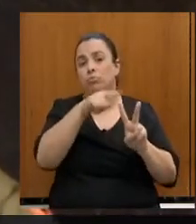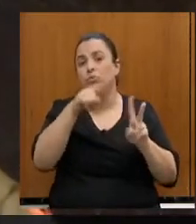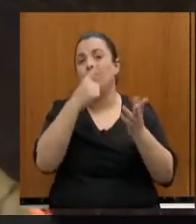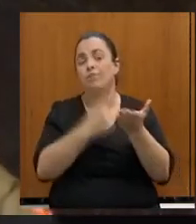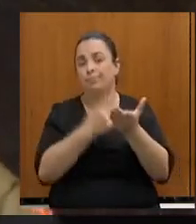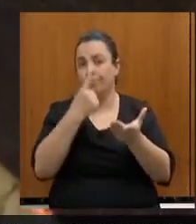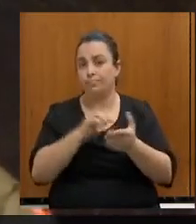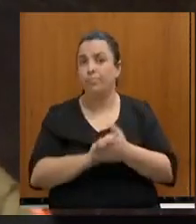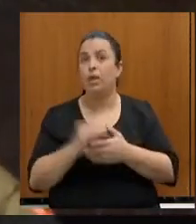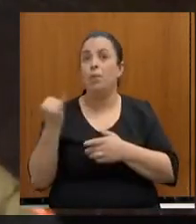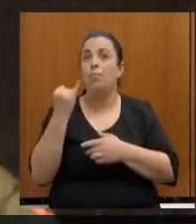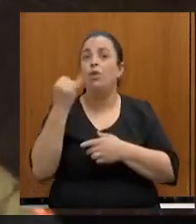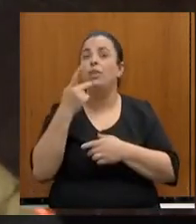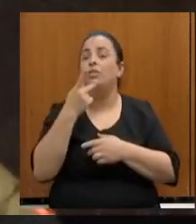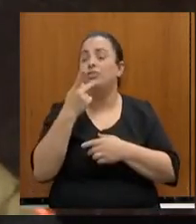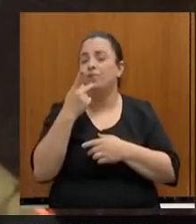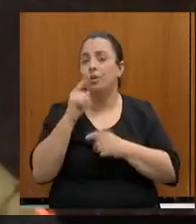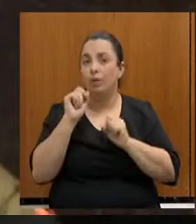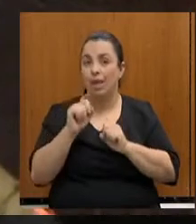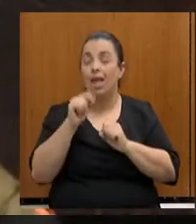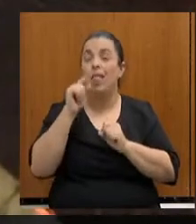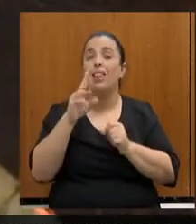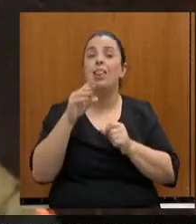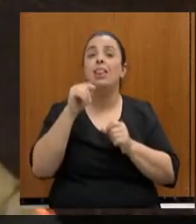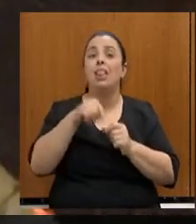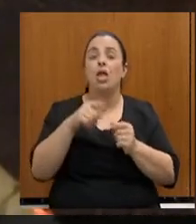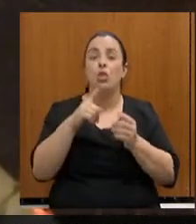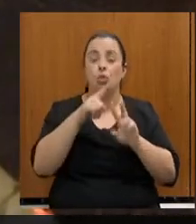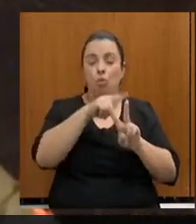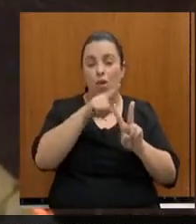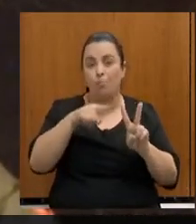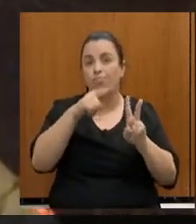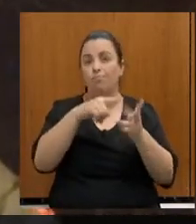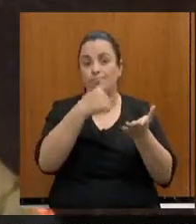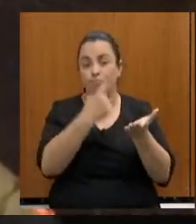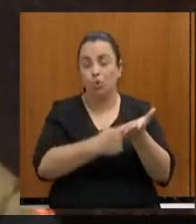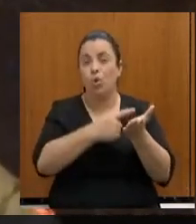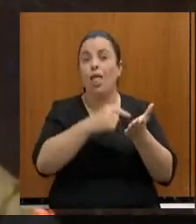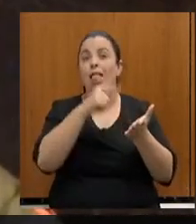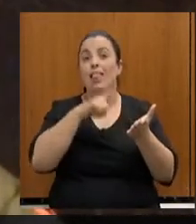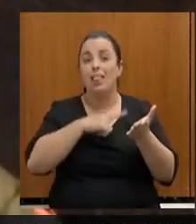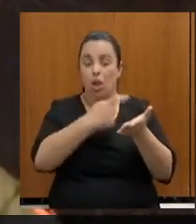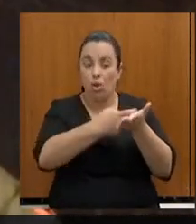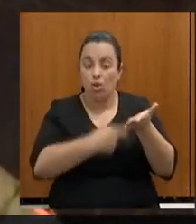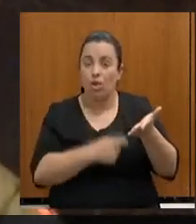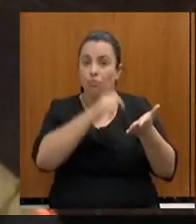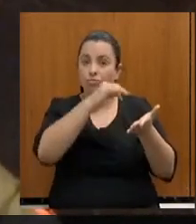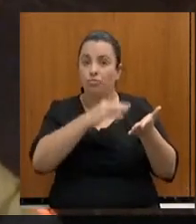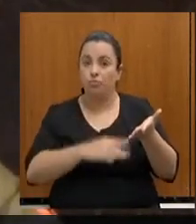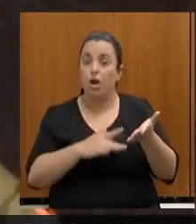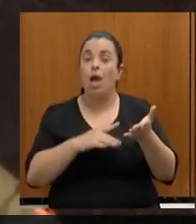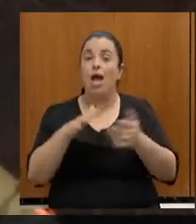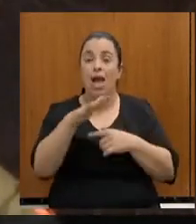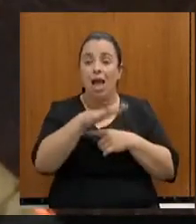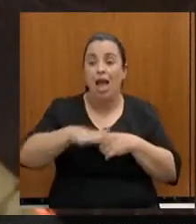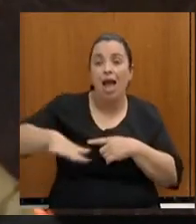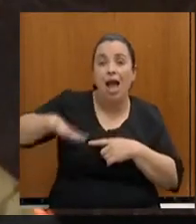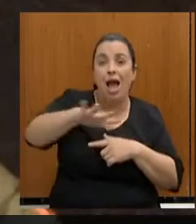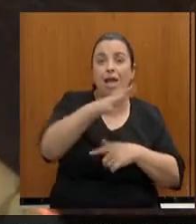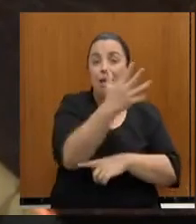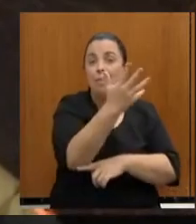colocado está previsto no acordo da Vale reparação integral da área ambiental